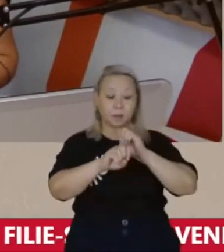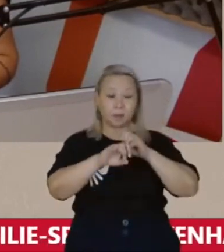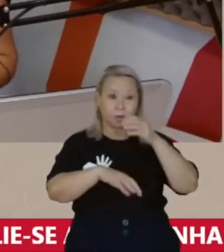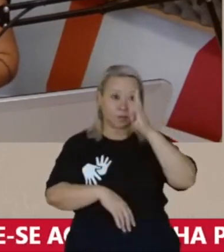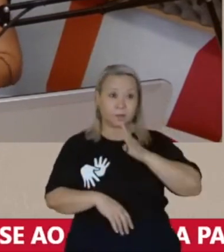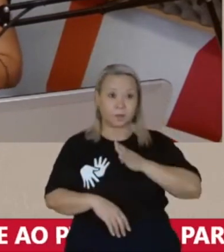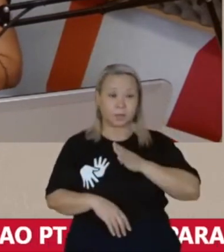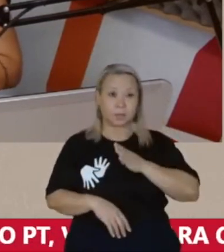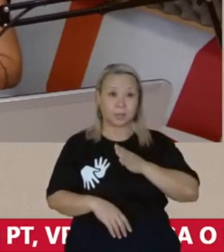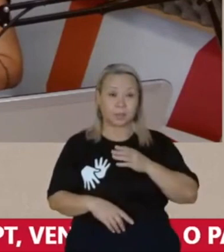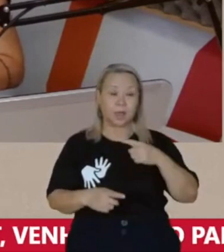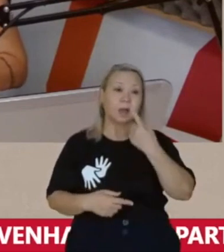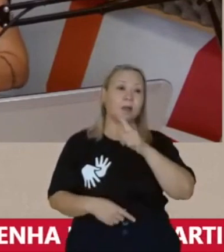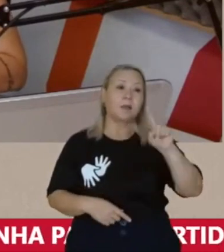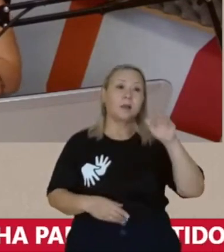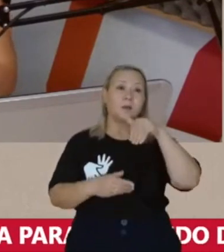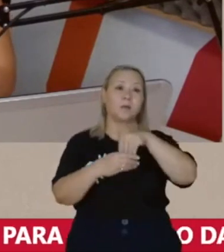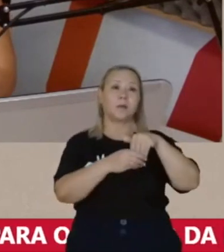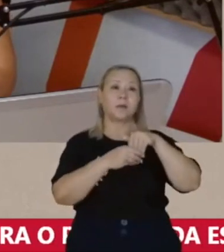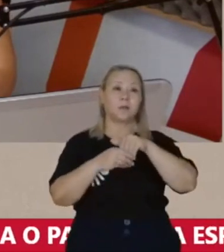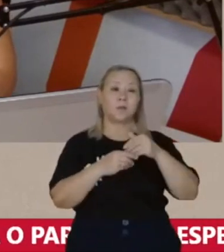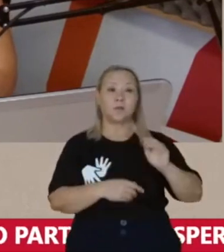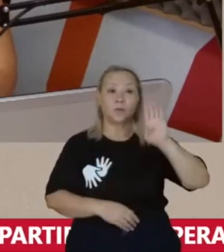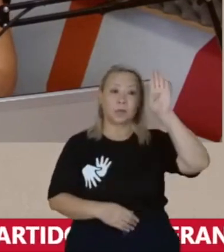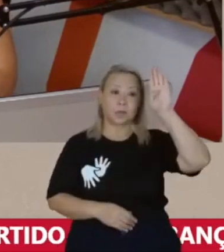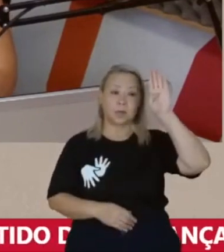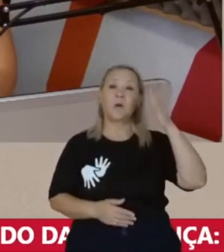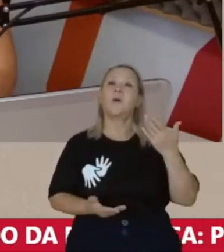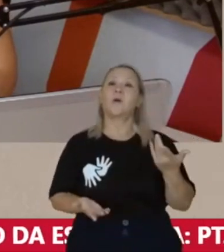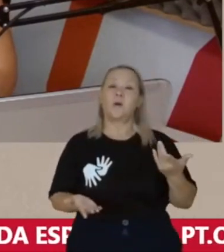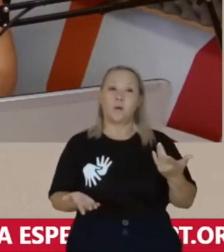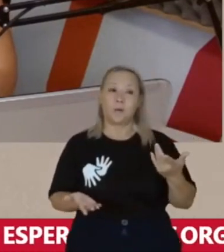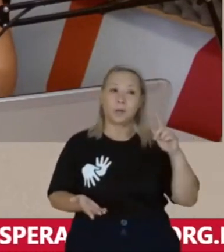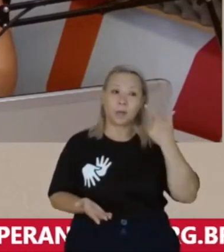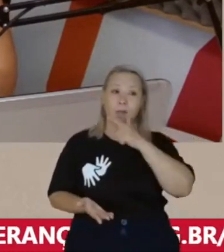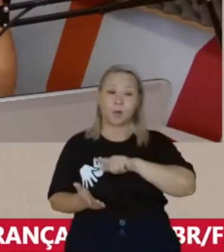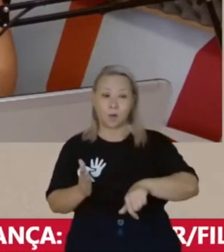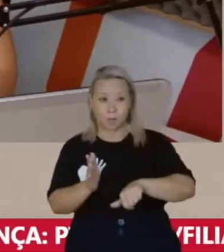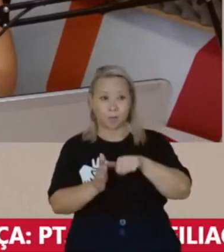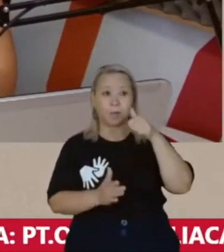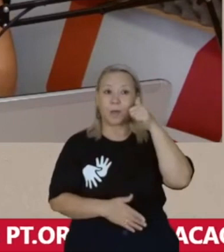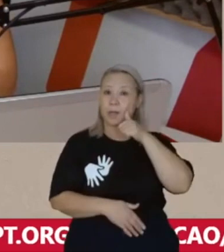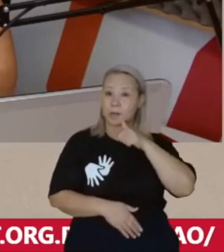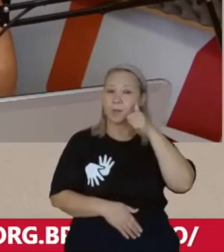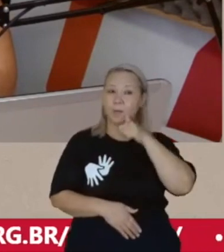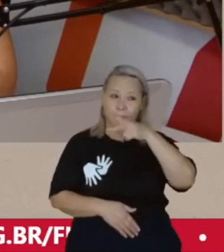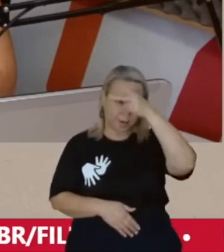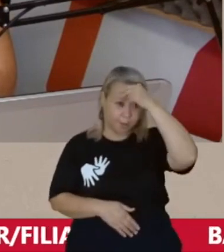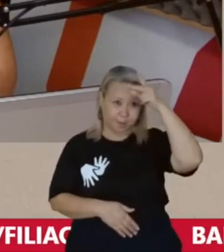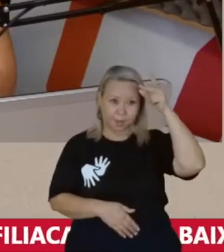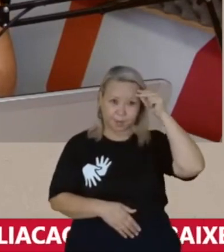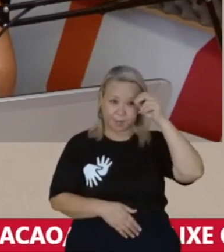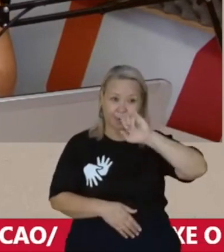brasileira, e aí na última eleição se candidatou e ganhou a primeira mulher prefeita